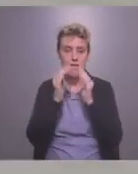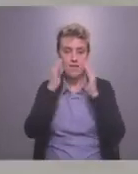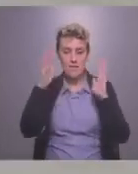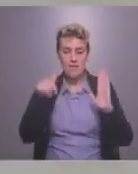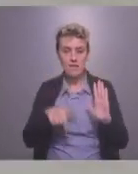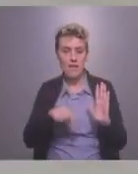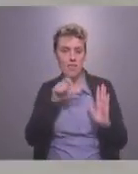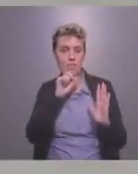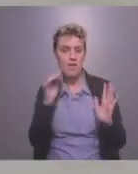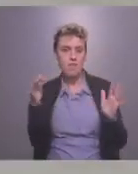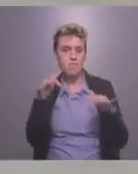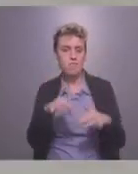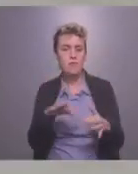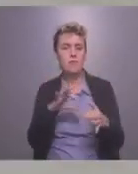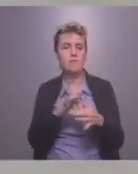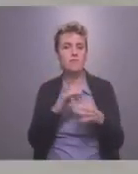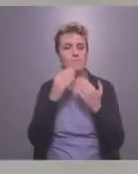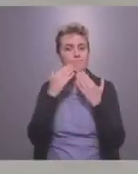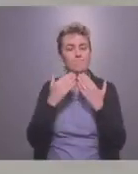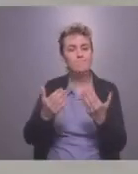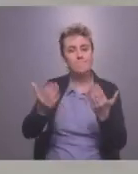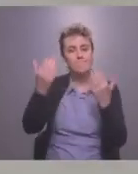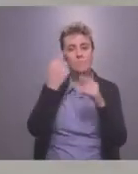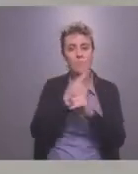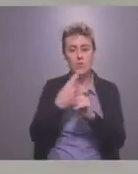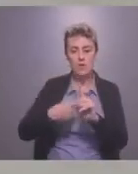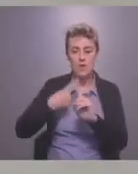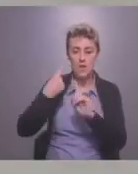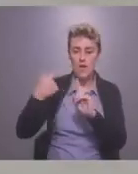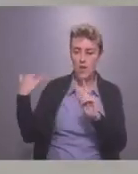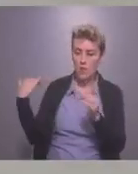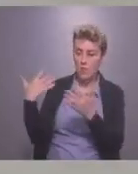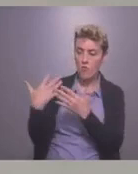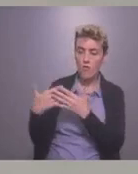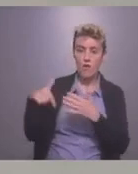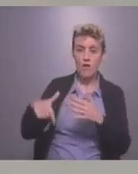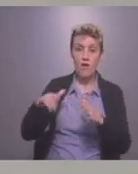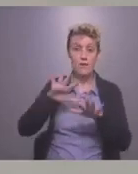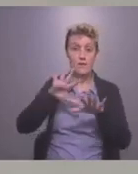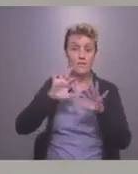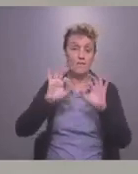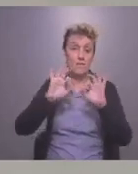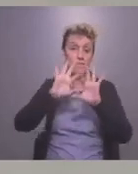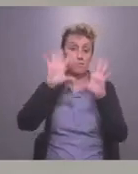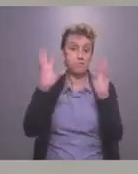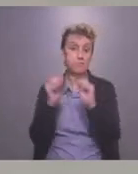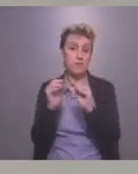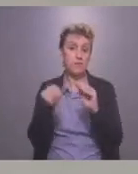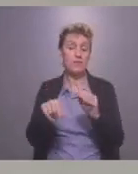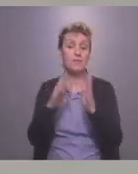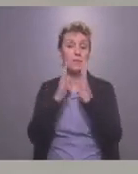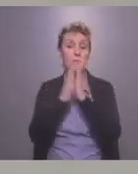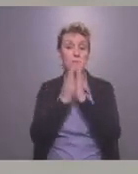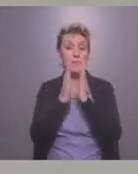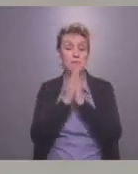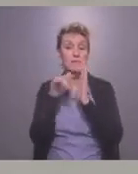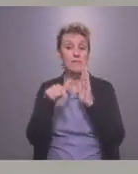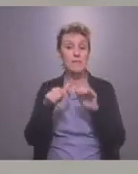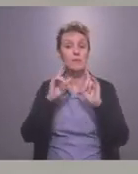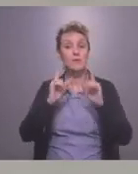na celebração de Ação de Graças pelo ano que hoje finda. Esta Missa de Ação de Graças inicia